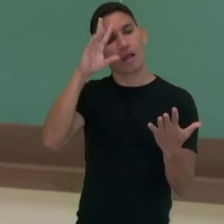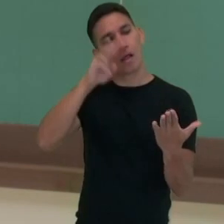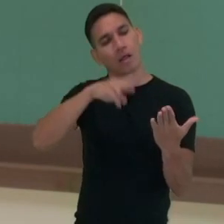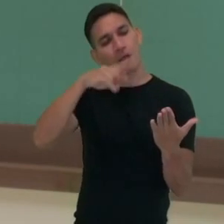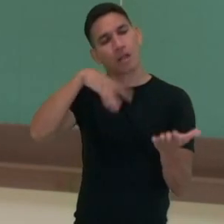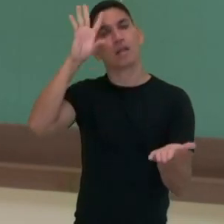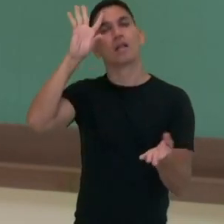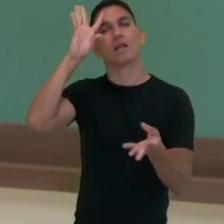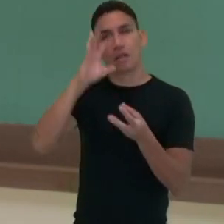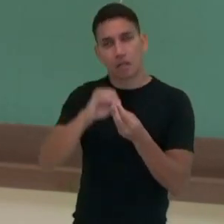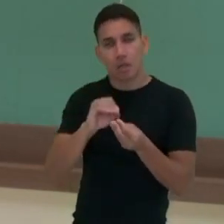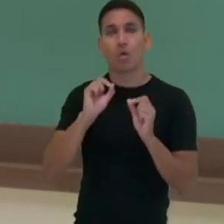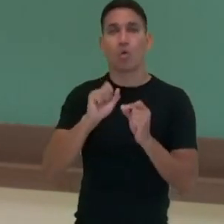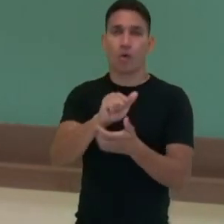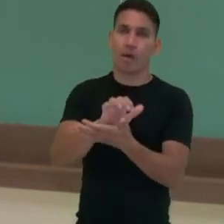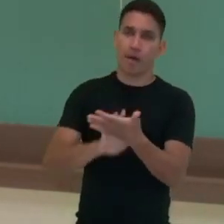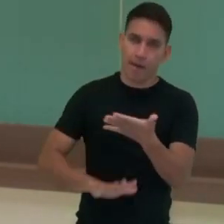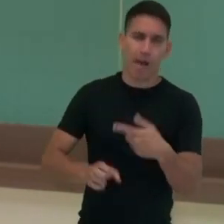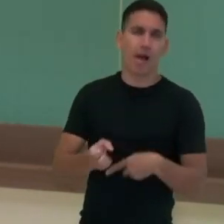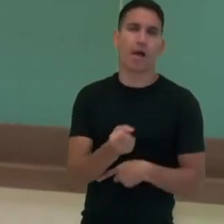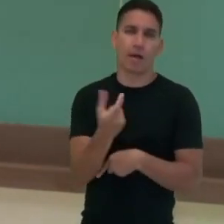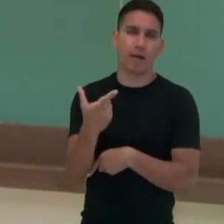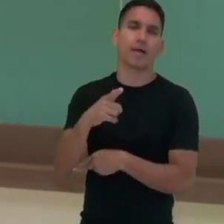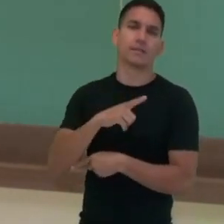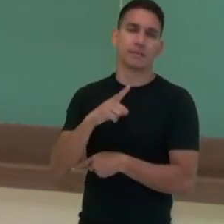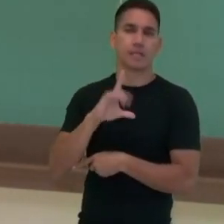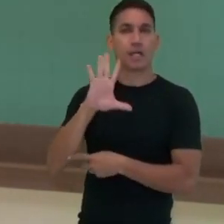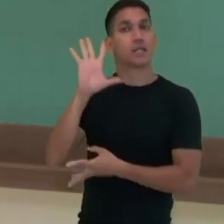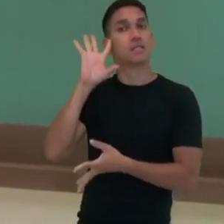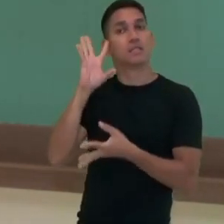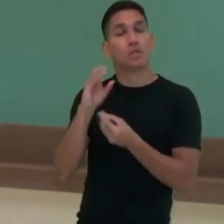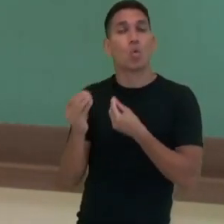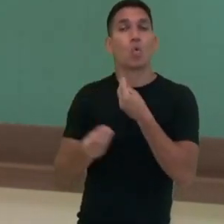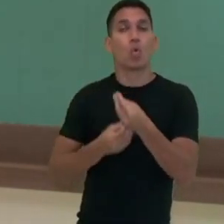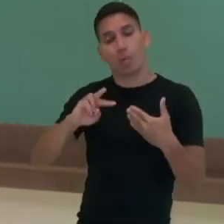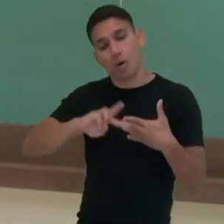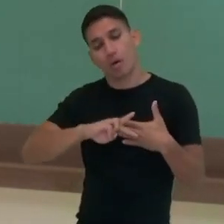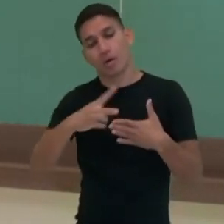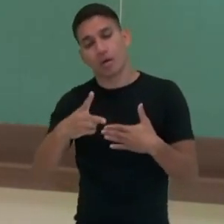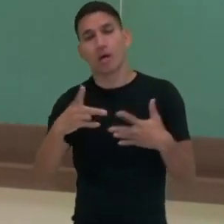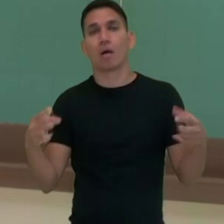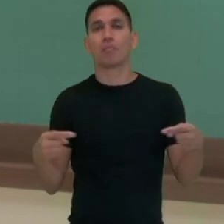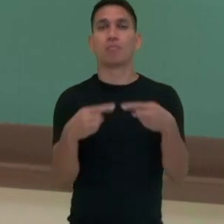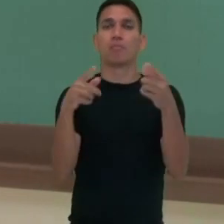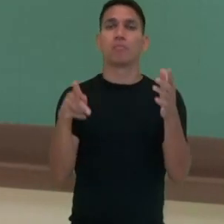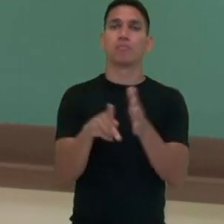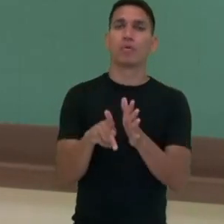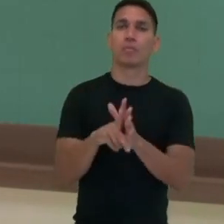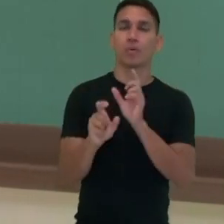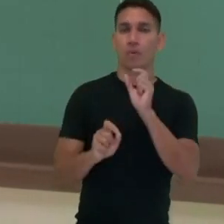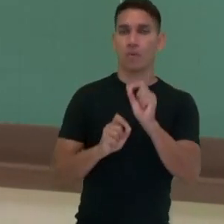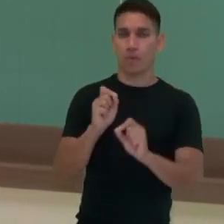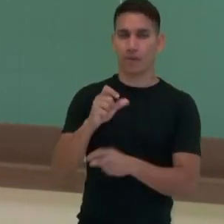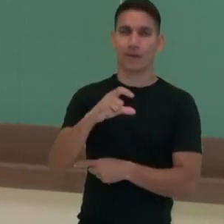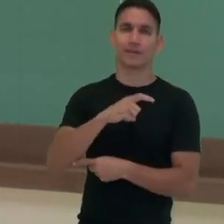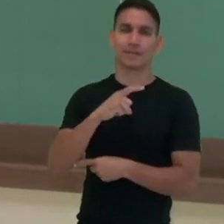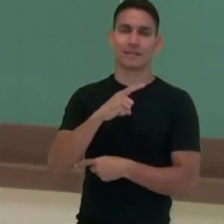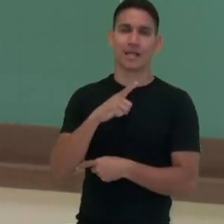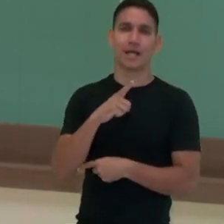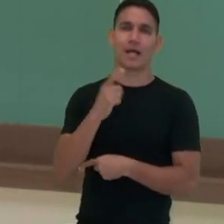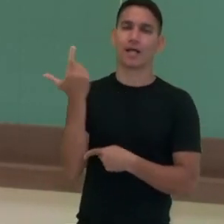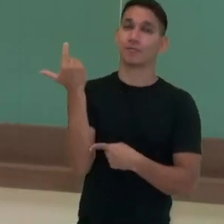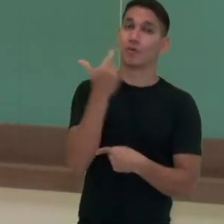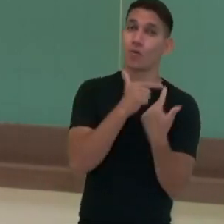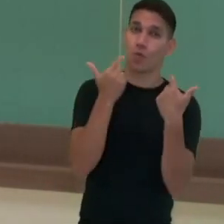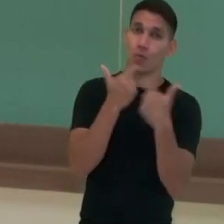interpretações dos exercícios, das atividades, para entender os efeitos gerados ali com o humor,